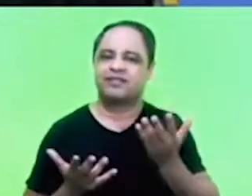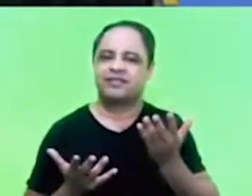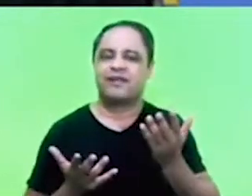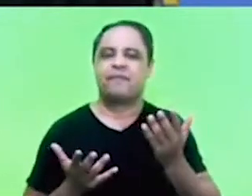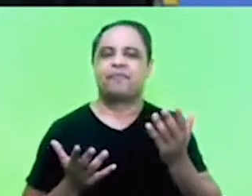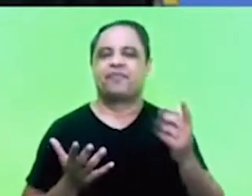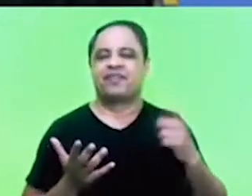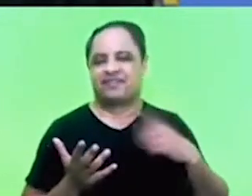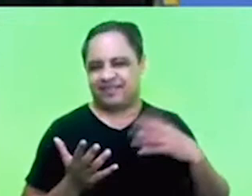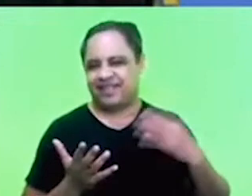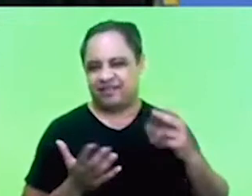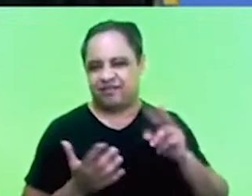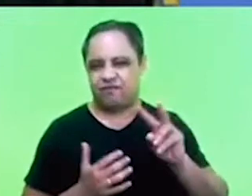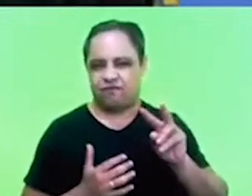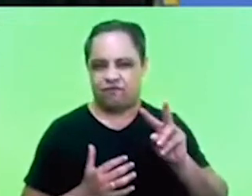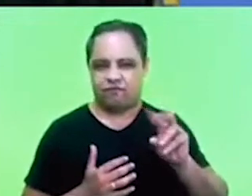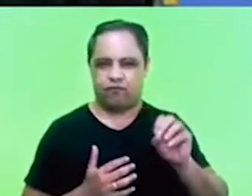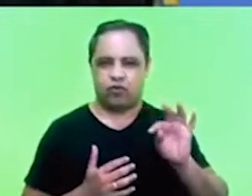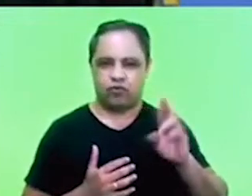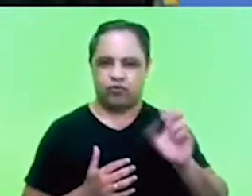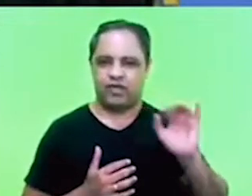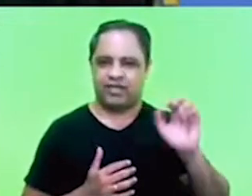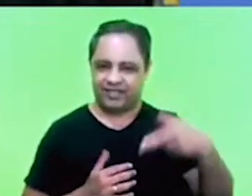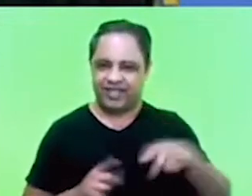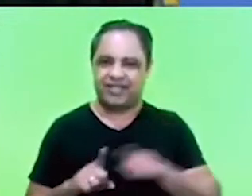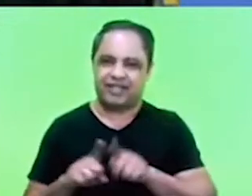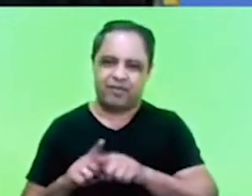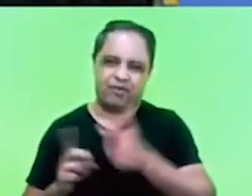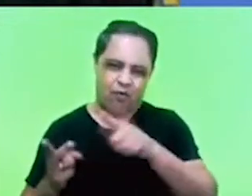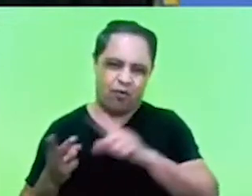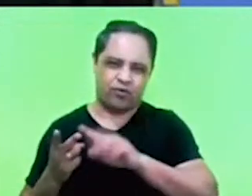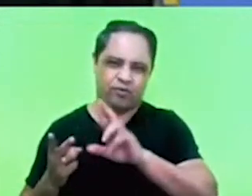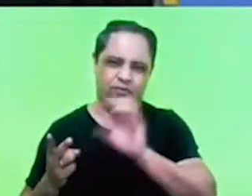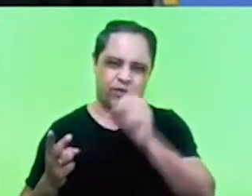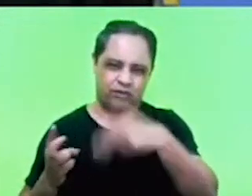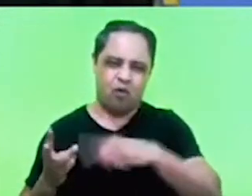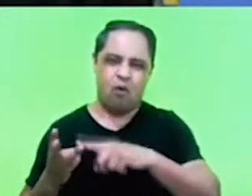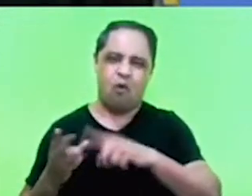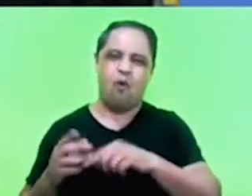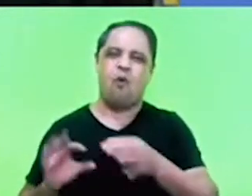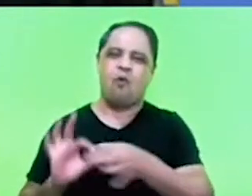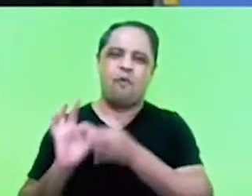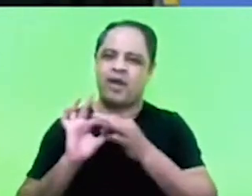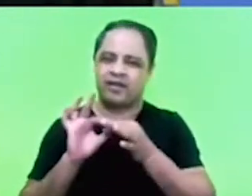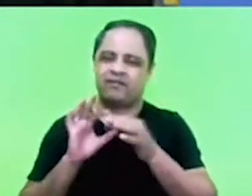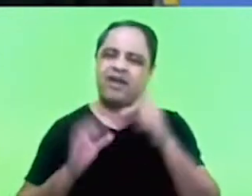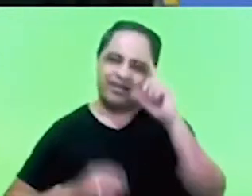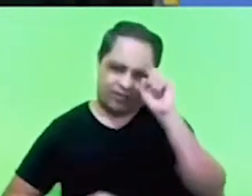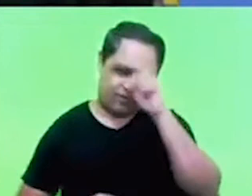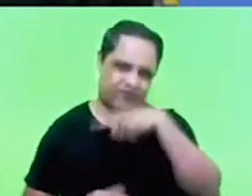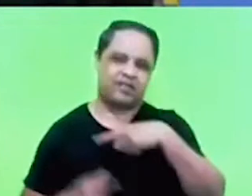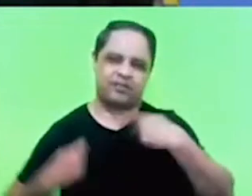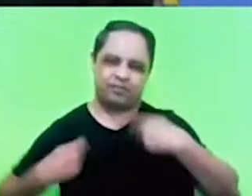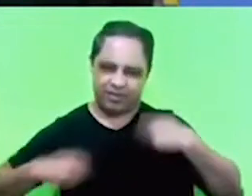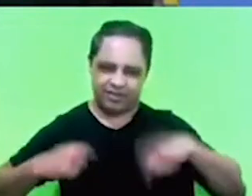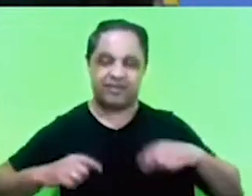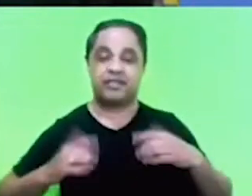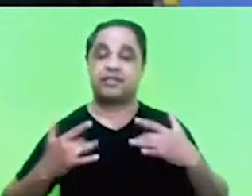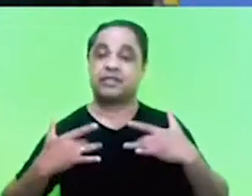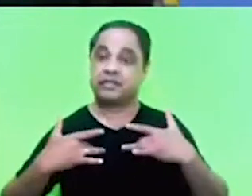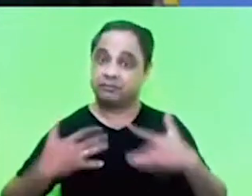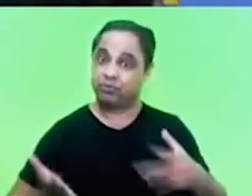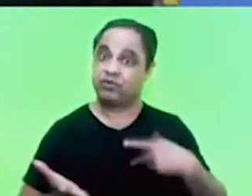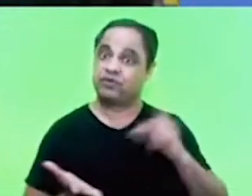tanto da Votorantim, por exemplo, quanto da Brascom, quanto das cooperativas e tal, você vai ver que é difícil, precisa de uma disposição